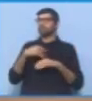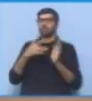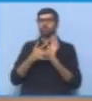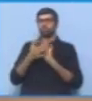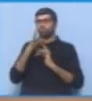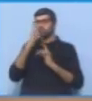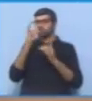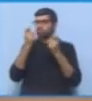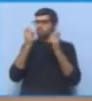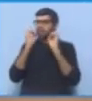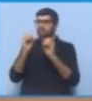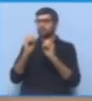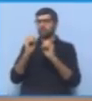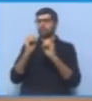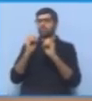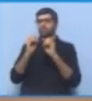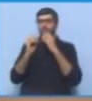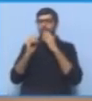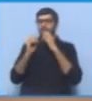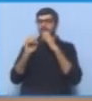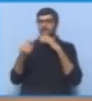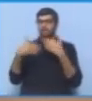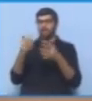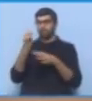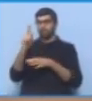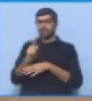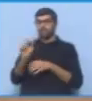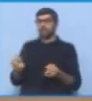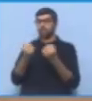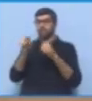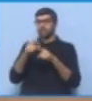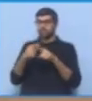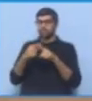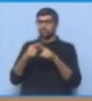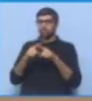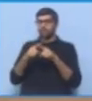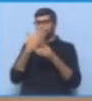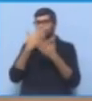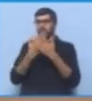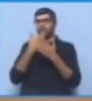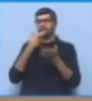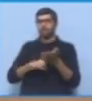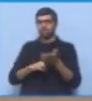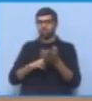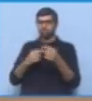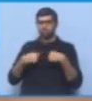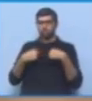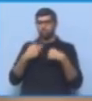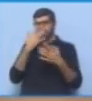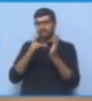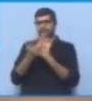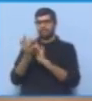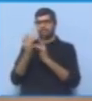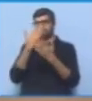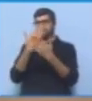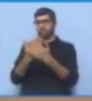quase nada. Coloca as pessoas diante da sua verdade. Diz no fim, a tua fé te salvou. E isto é que é muito interessante, colocá-los diante da verdade deles e de Cristo, Cristo está